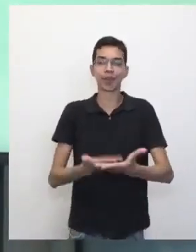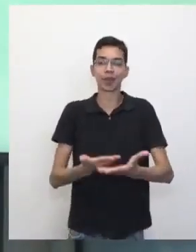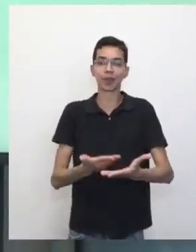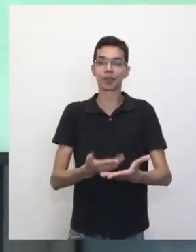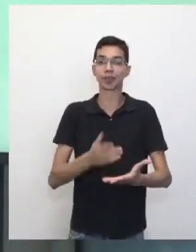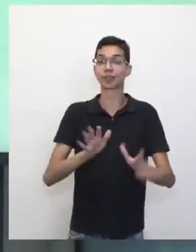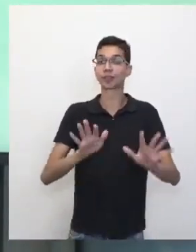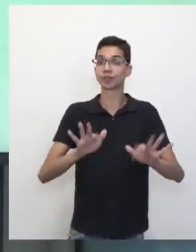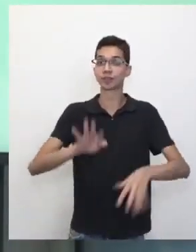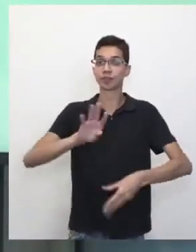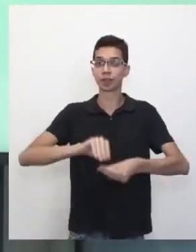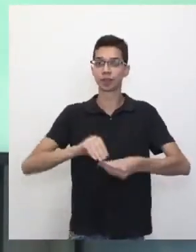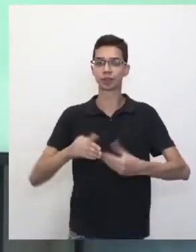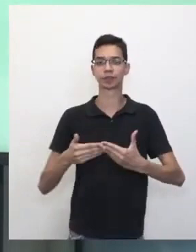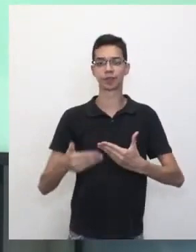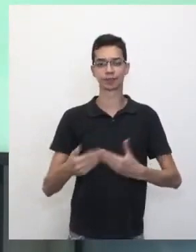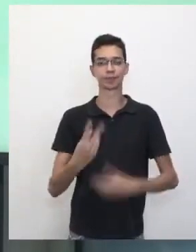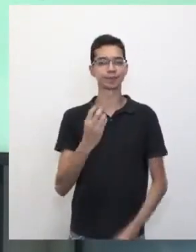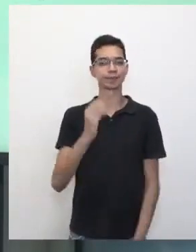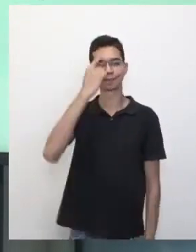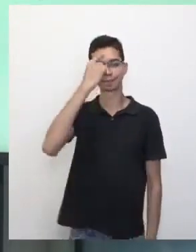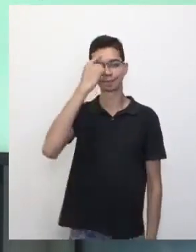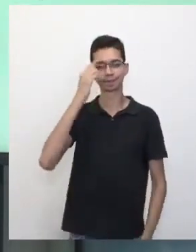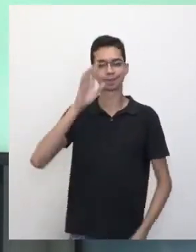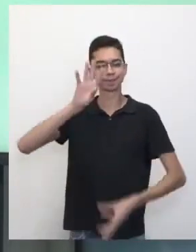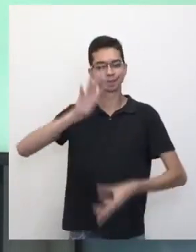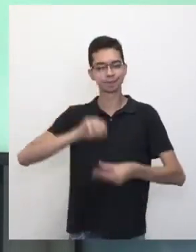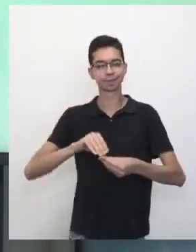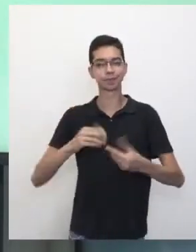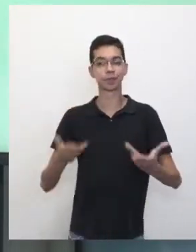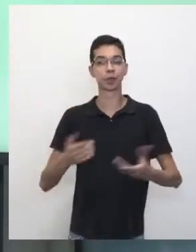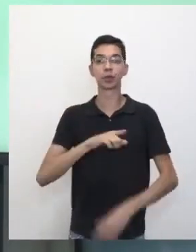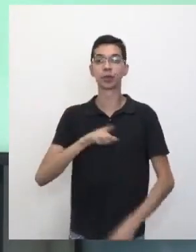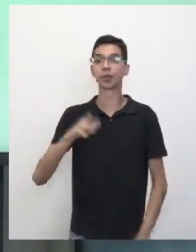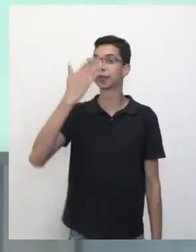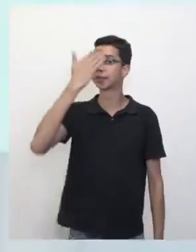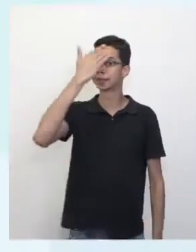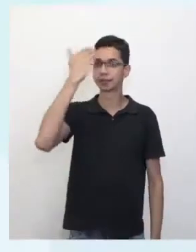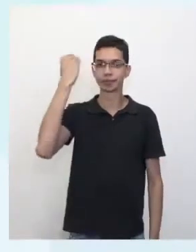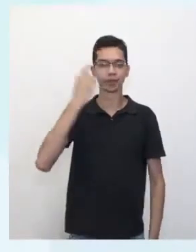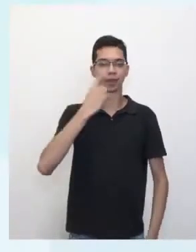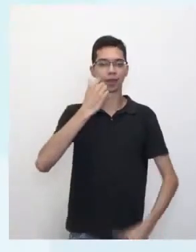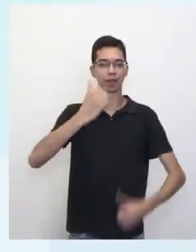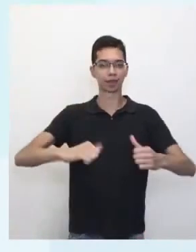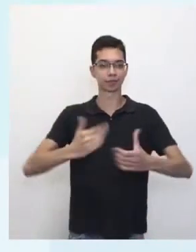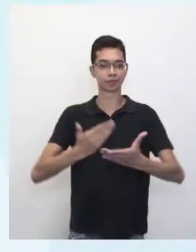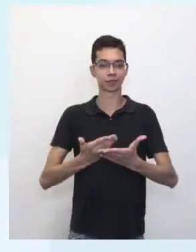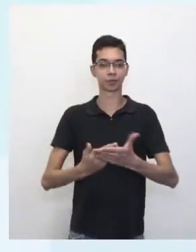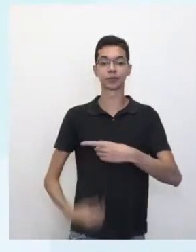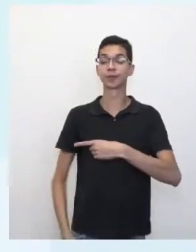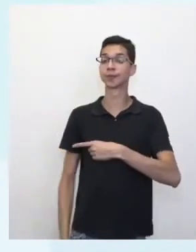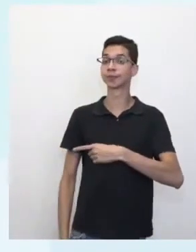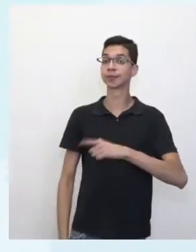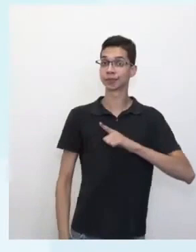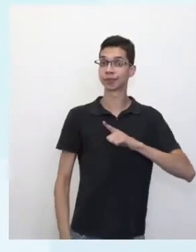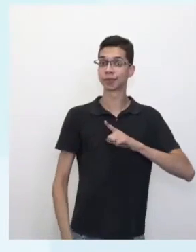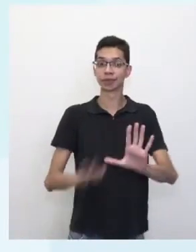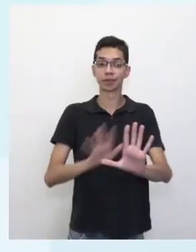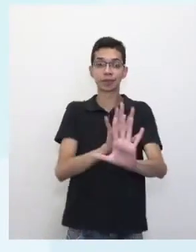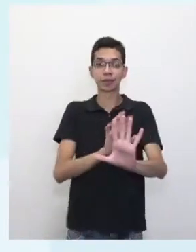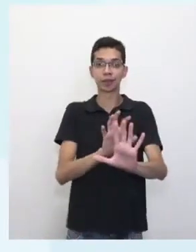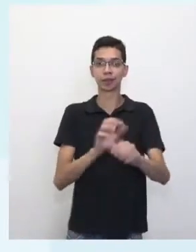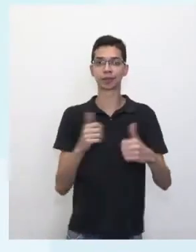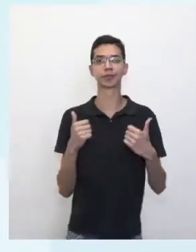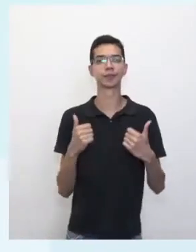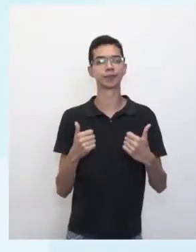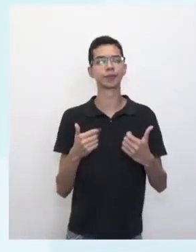ao final, está acabando aqui 20 segundinhos. Não se esqueçam de avaliá-la. O QR Code está na tela para vocês.